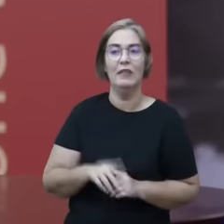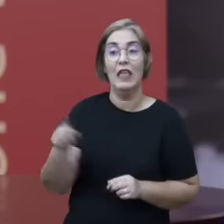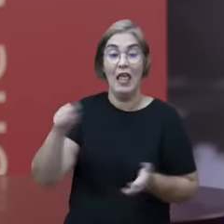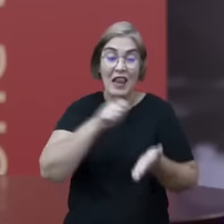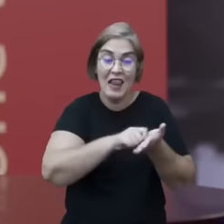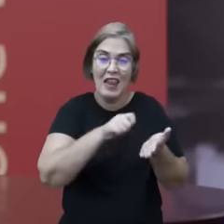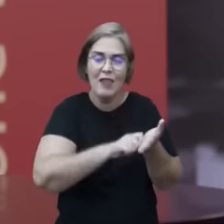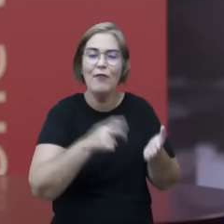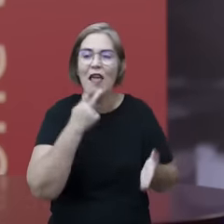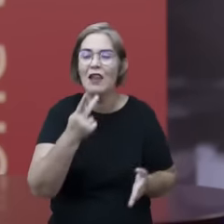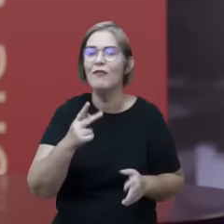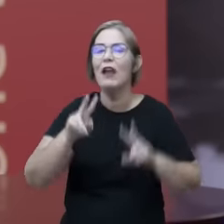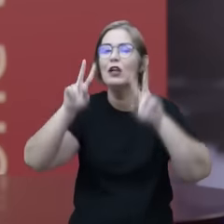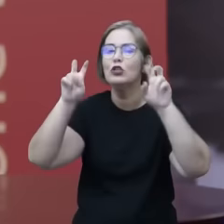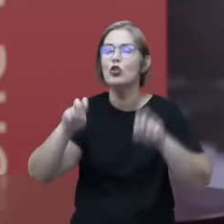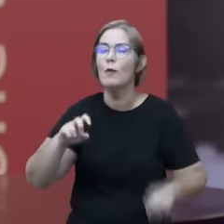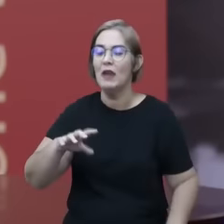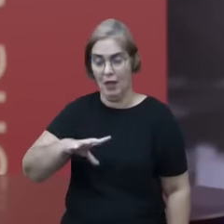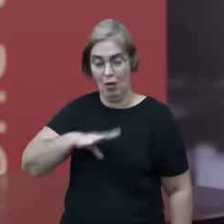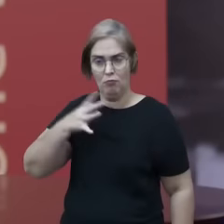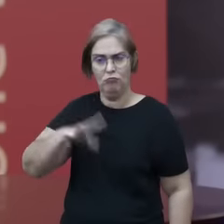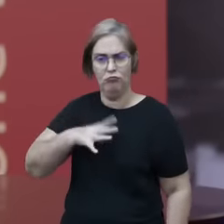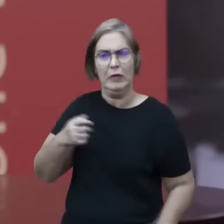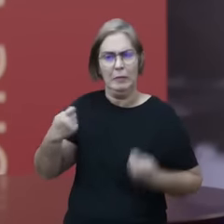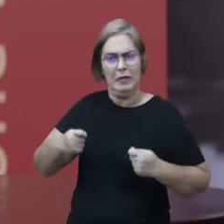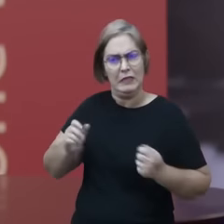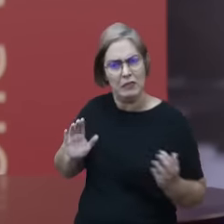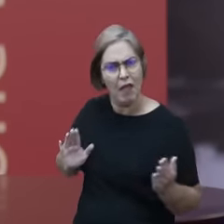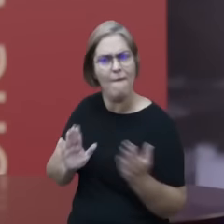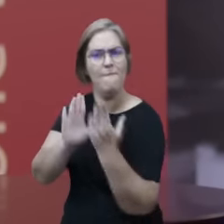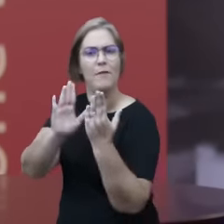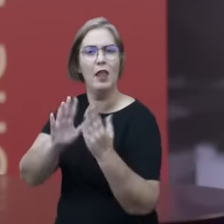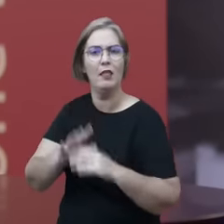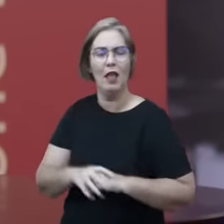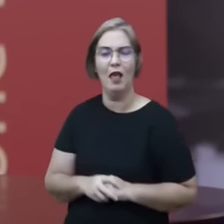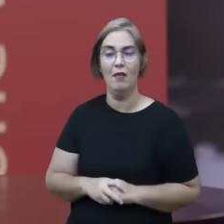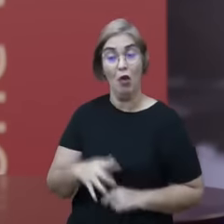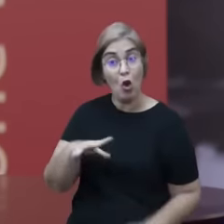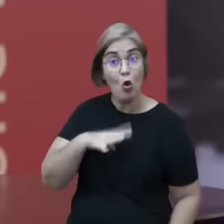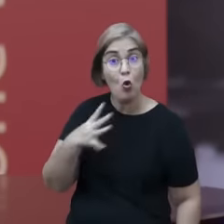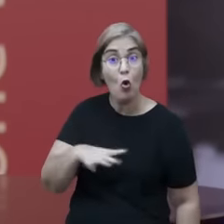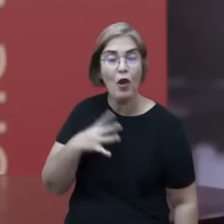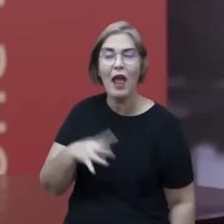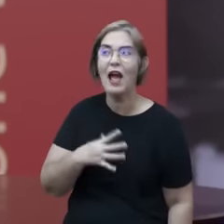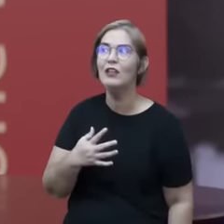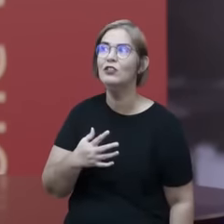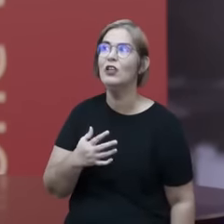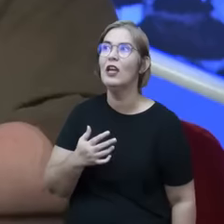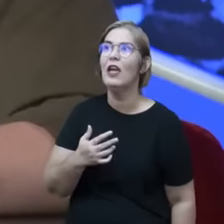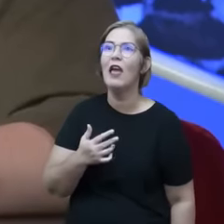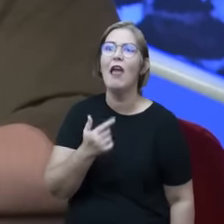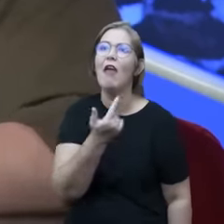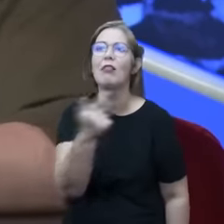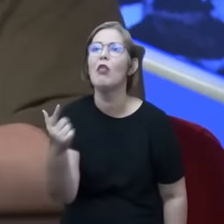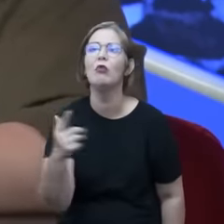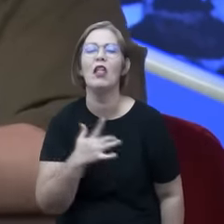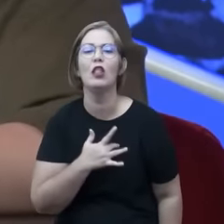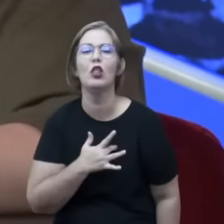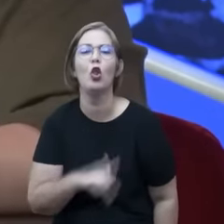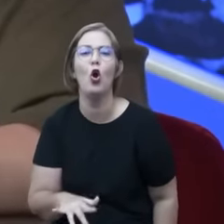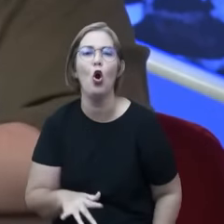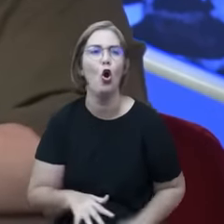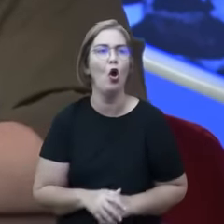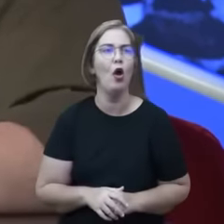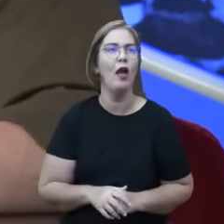do mergulho, né, na existência sem apelo. Coragem nos faz viver sem apelo, dizer, sem